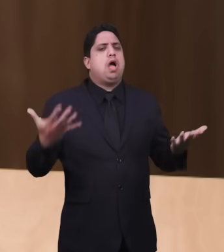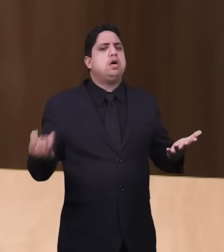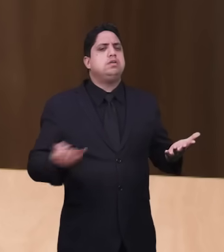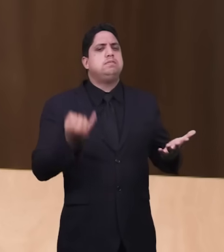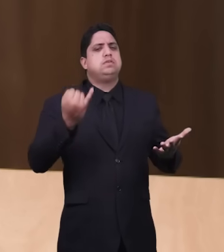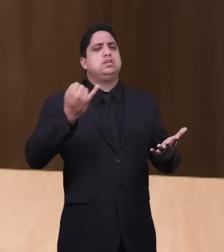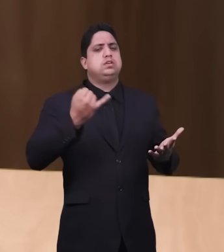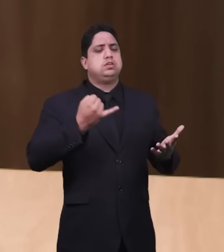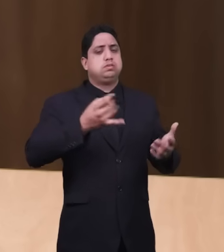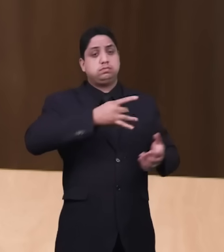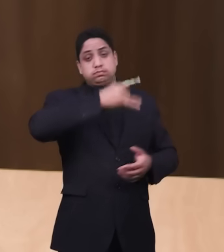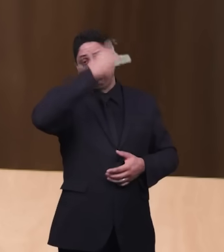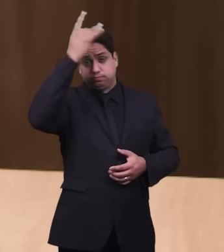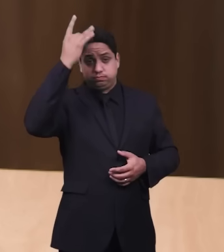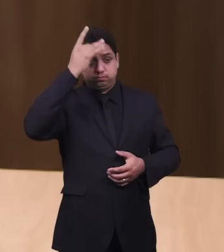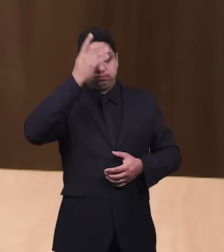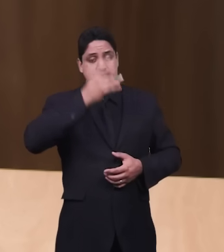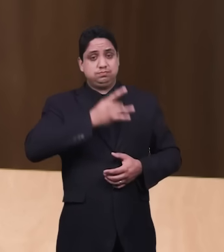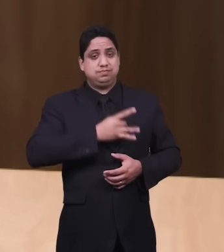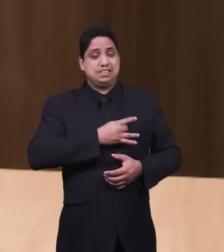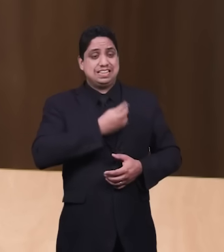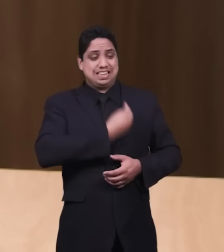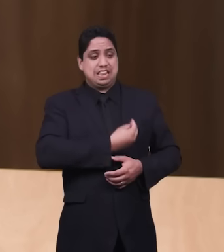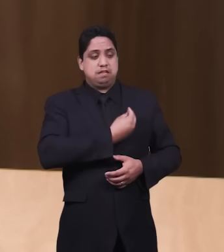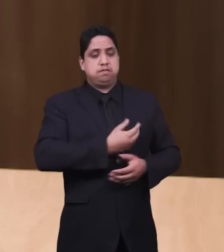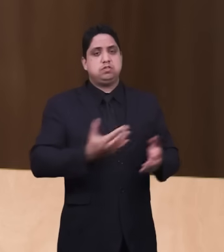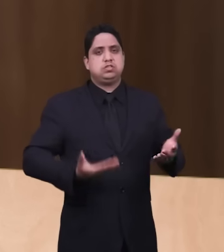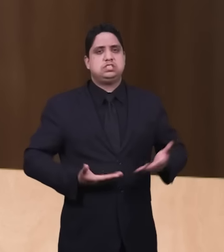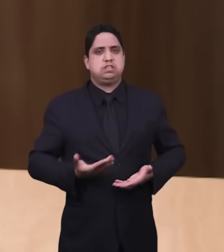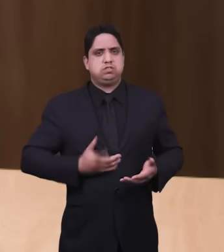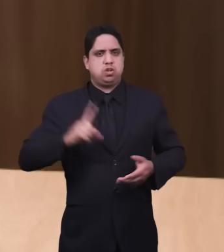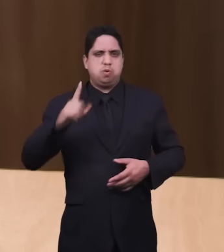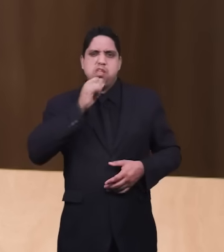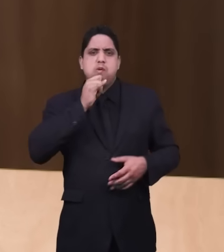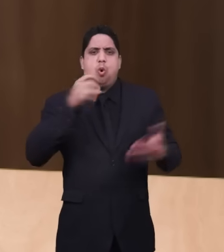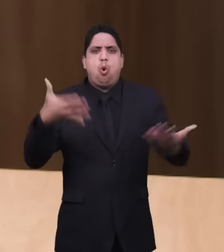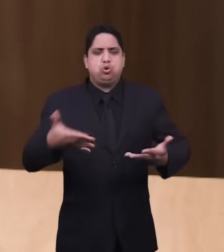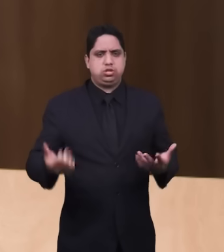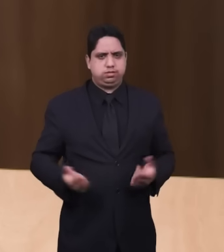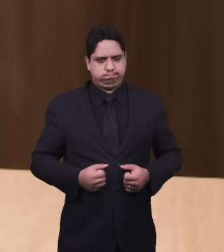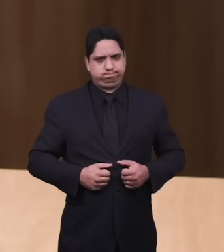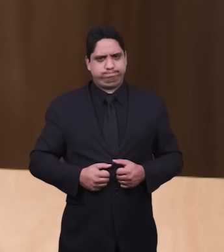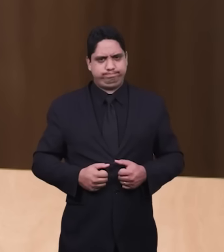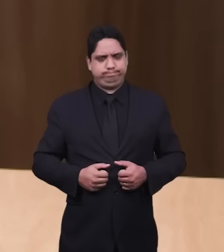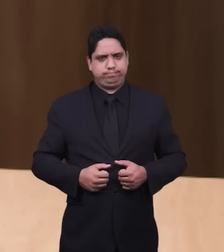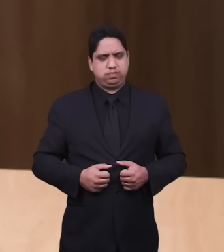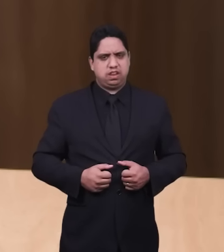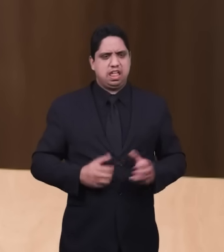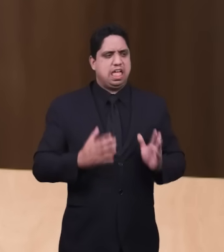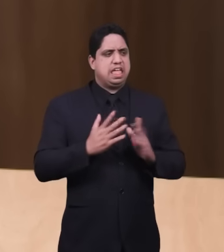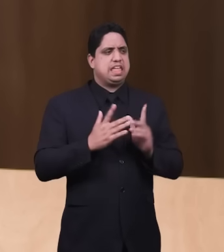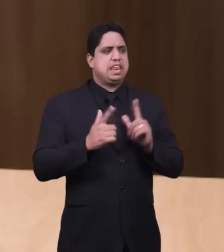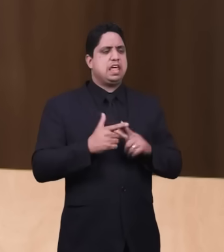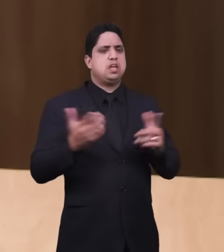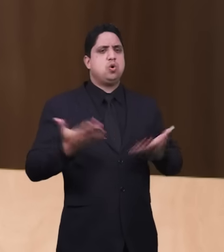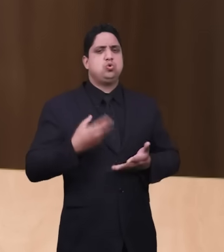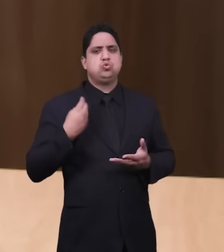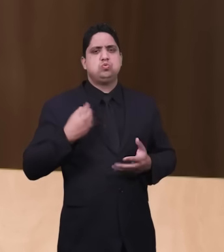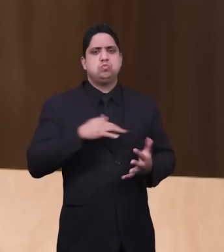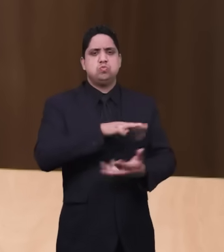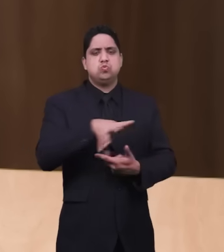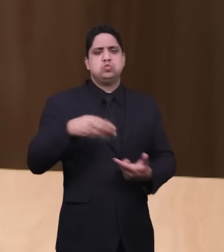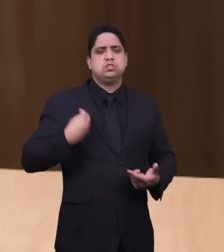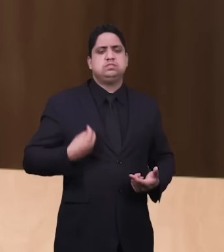do batismo com o Espírito Santo na vida do crente? Vamos usar hoje, a igreja hoje, no mundo que está vivendo hoje,